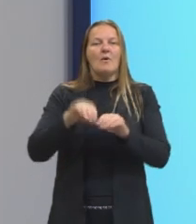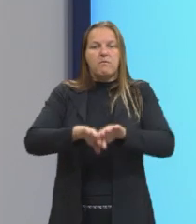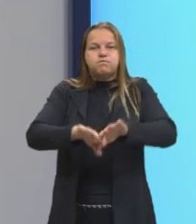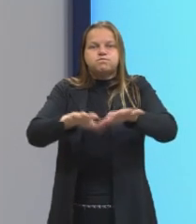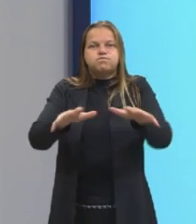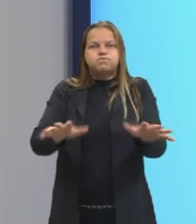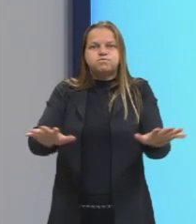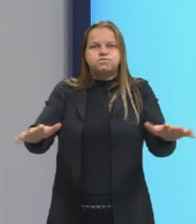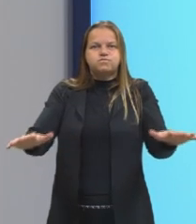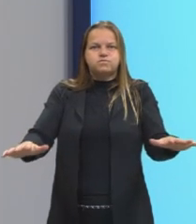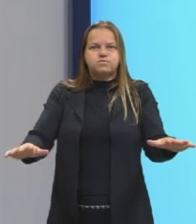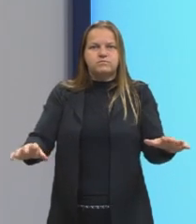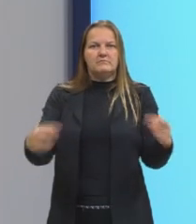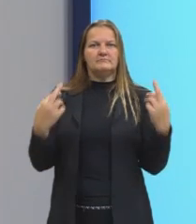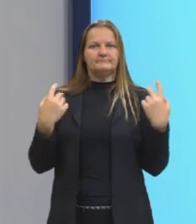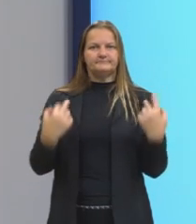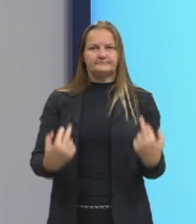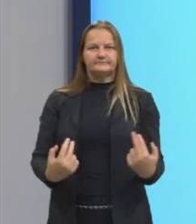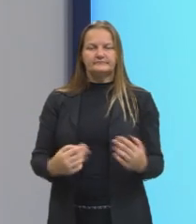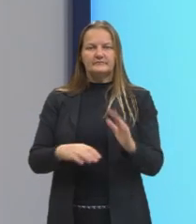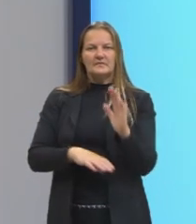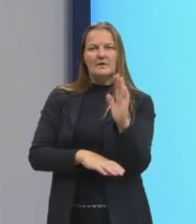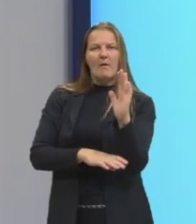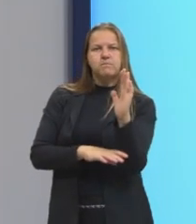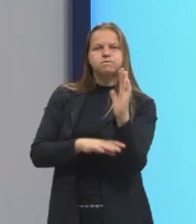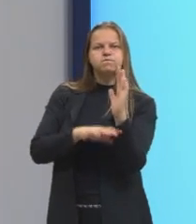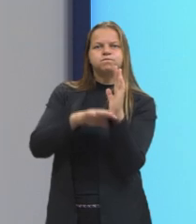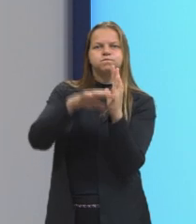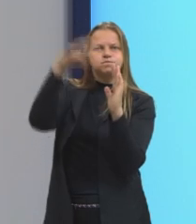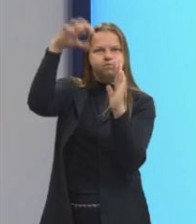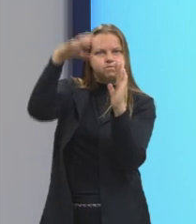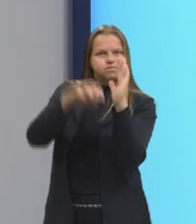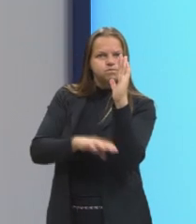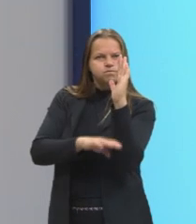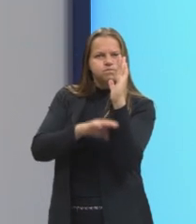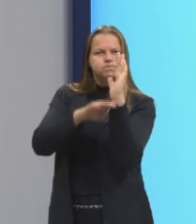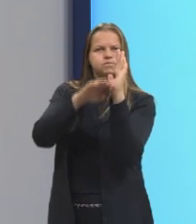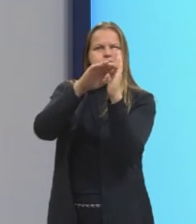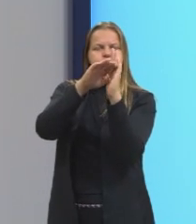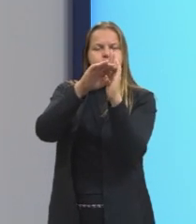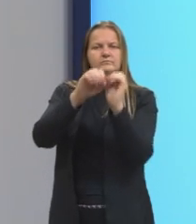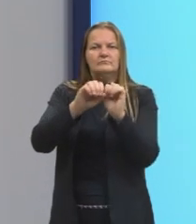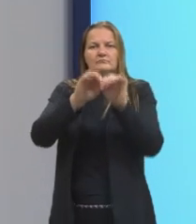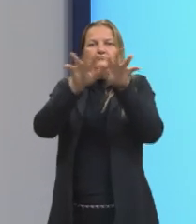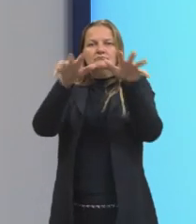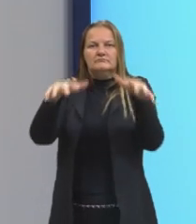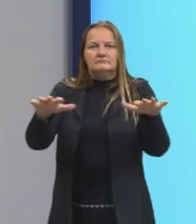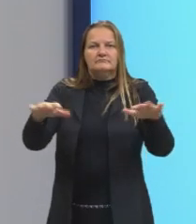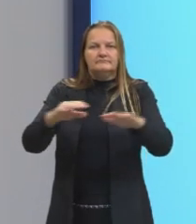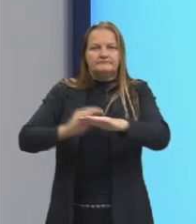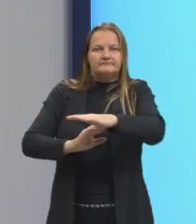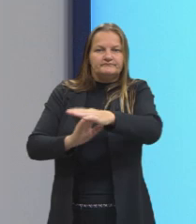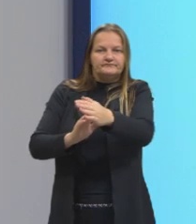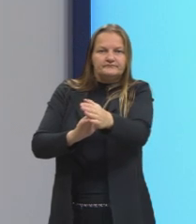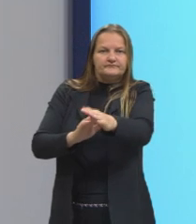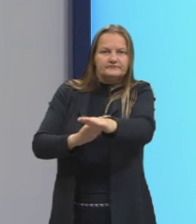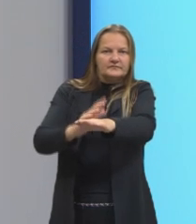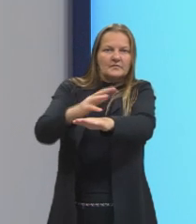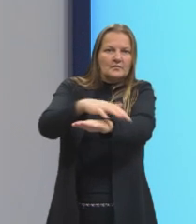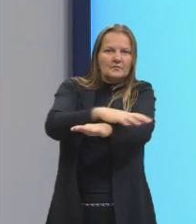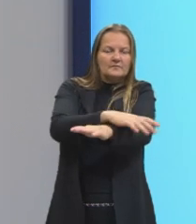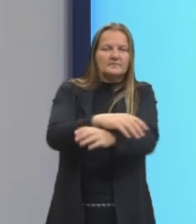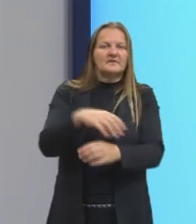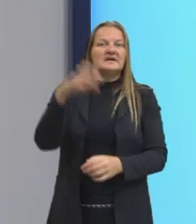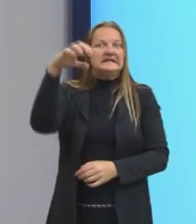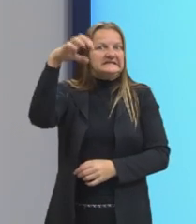vai é aquela normalidade que a gente teria desse Rio então em gente vamos por aí sazonal uma vez por ano